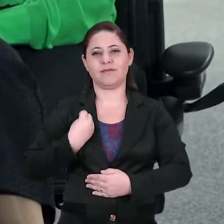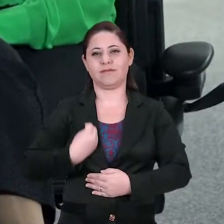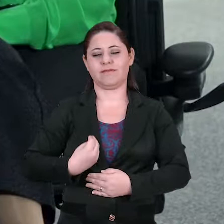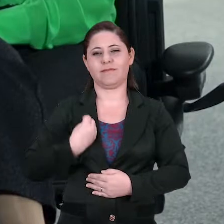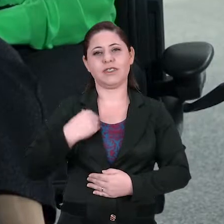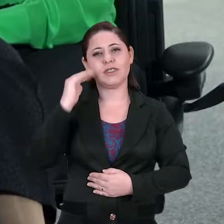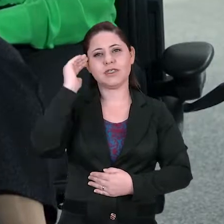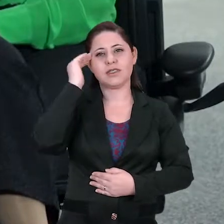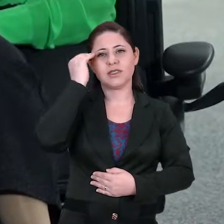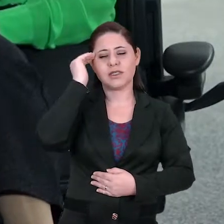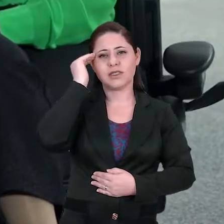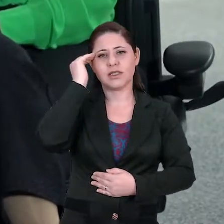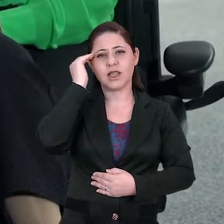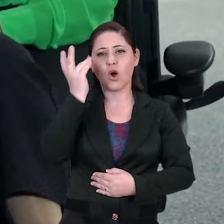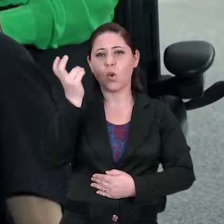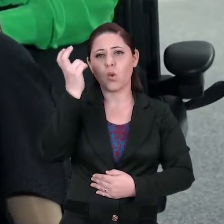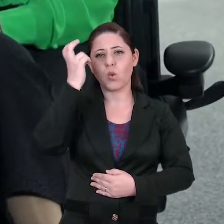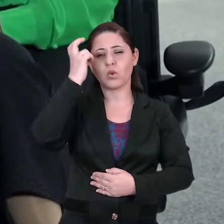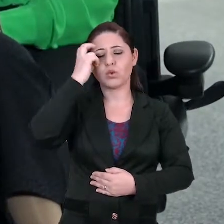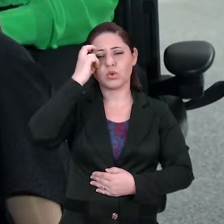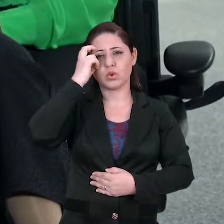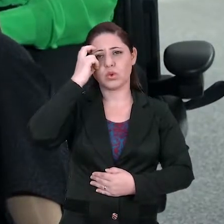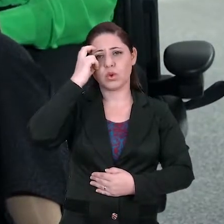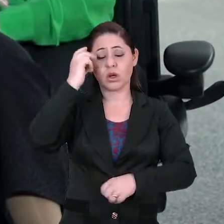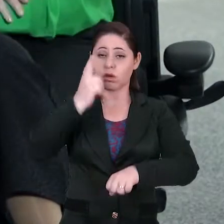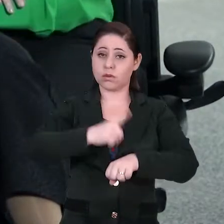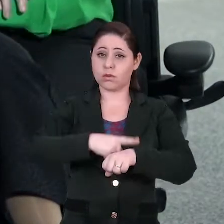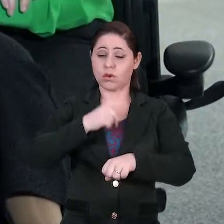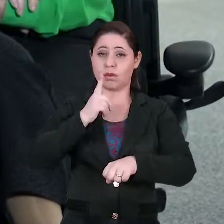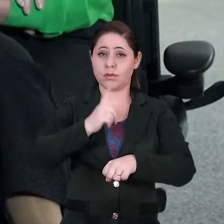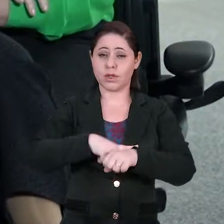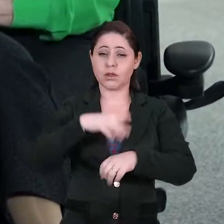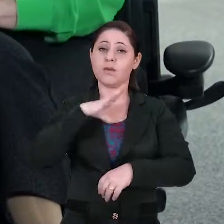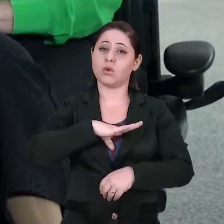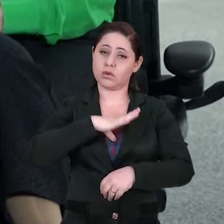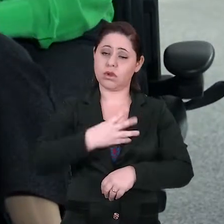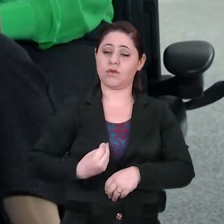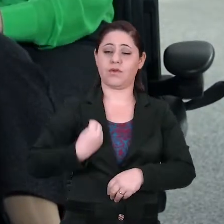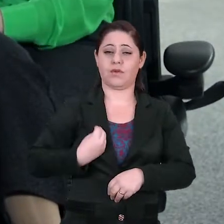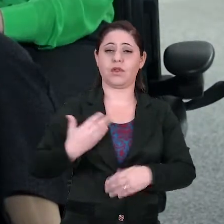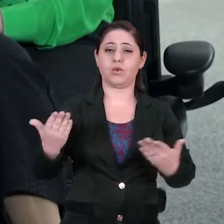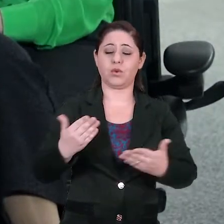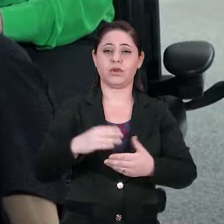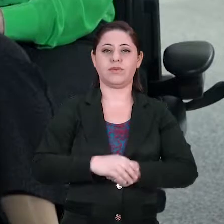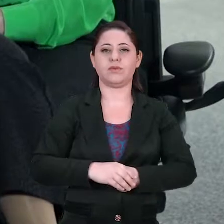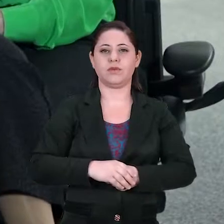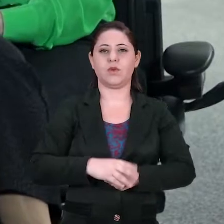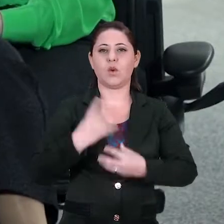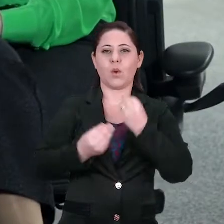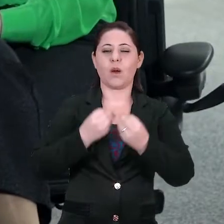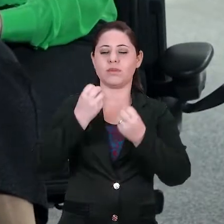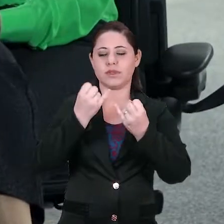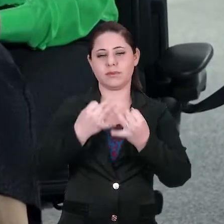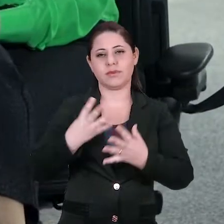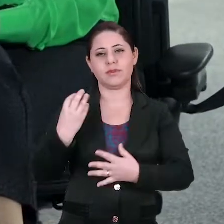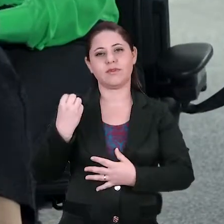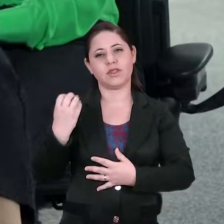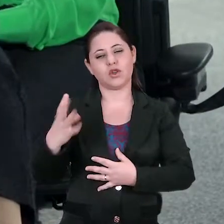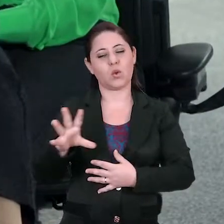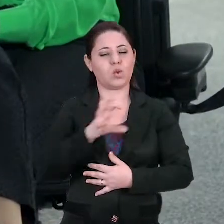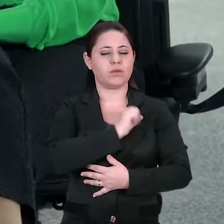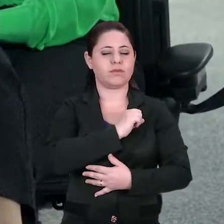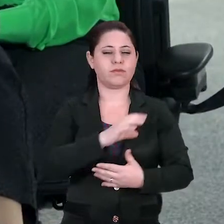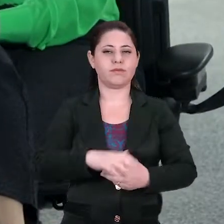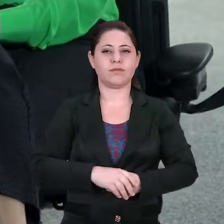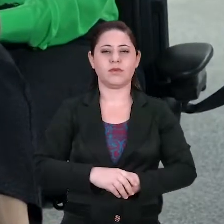gente viver um pouco a cultura e, principalmente, o momento que Portugal está vivendo. Mas, como você disse, sempre gostei muito